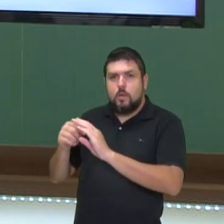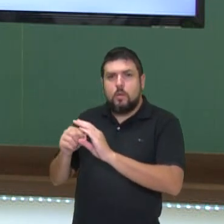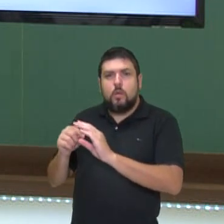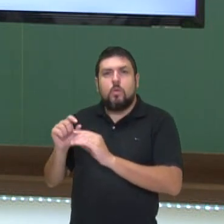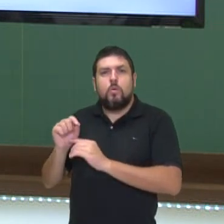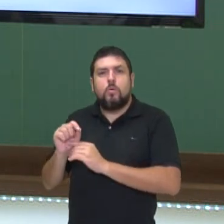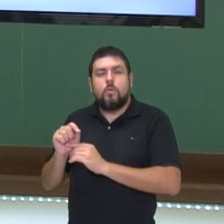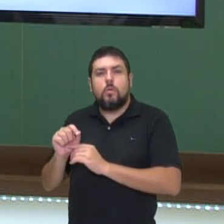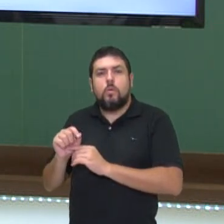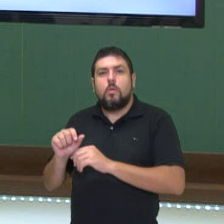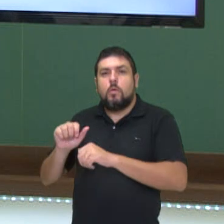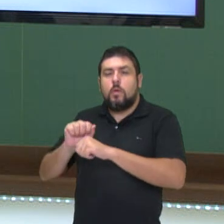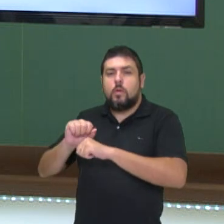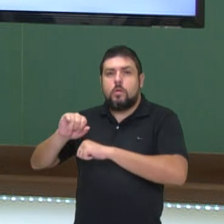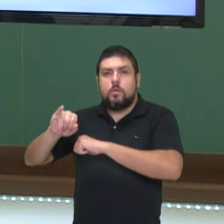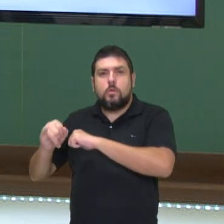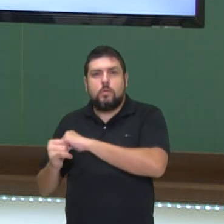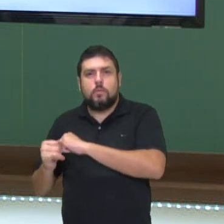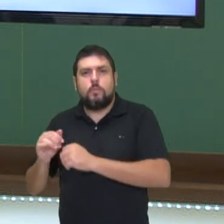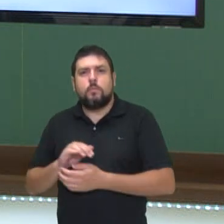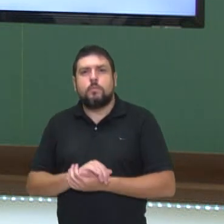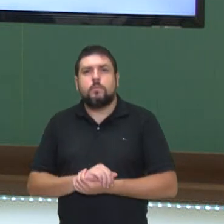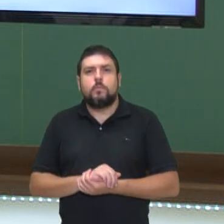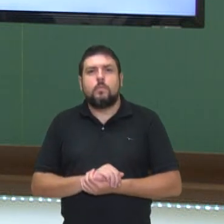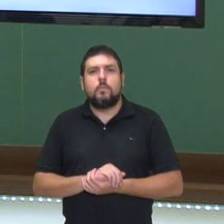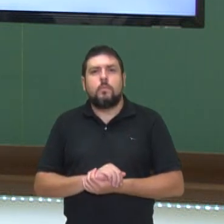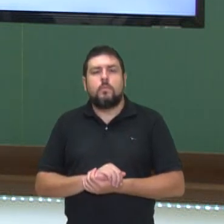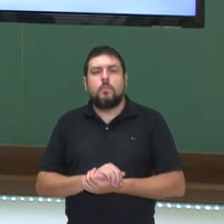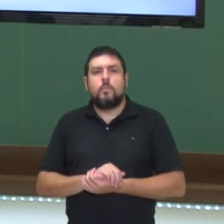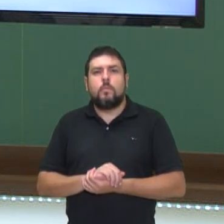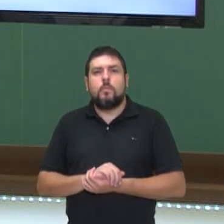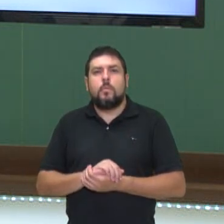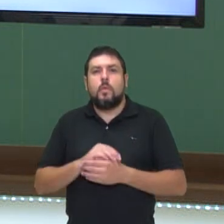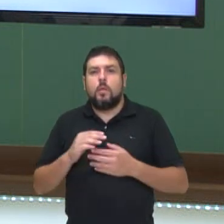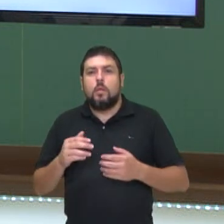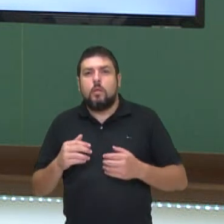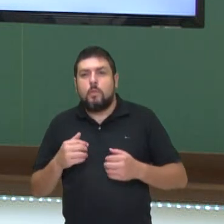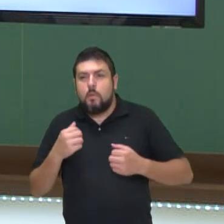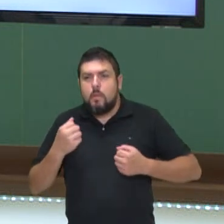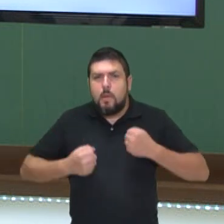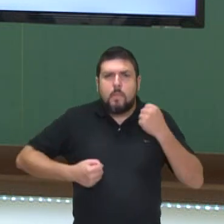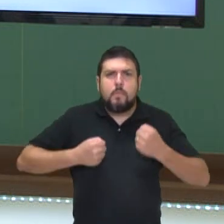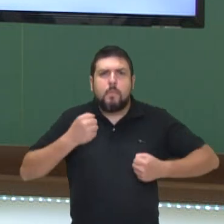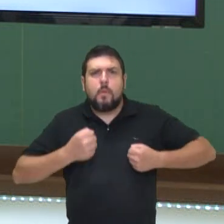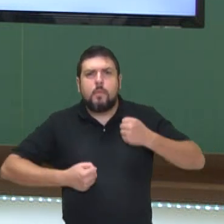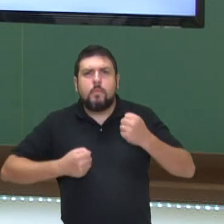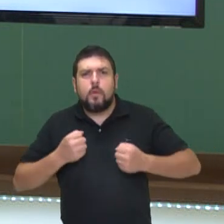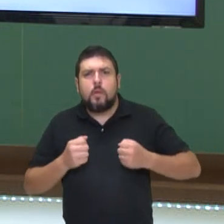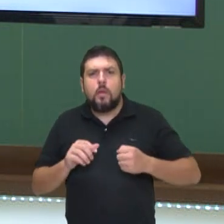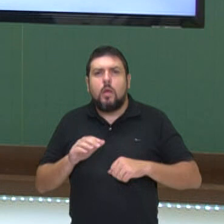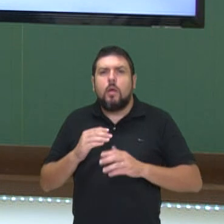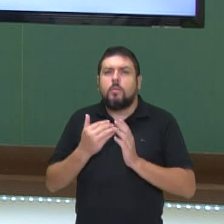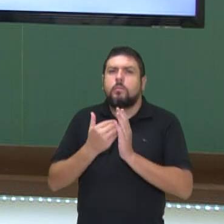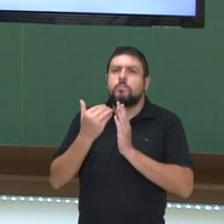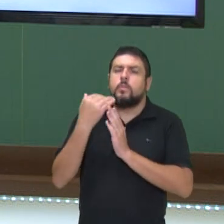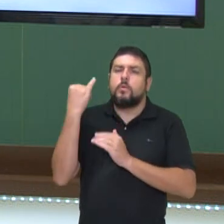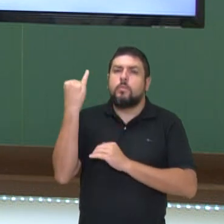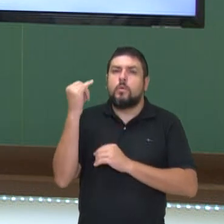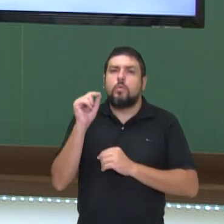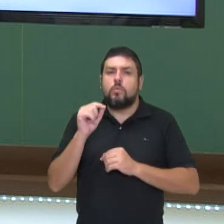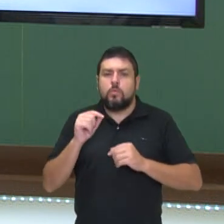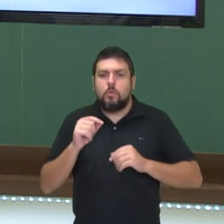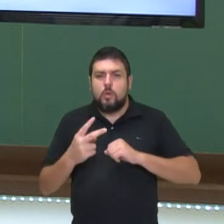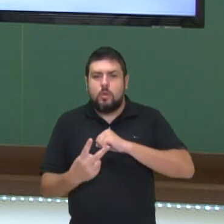adjunto adnominal, um adjetivo. Nesse caso, percorrer, o verbo nocional é que é o mais importante. Então,